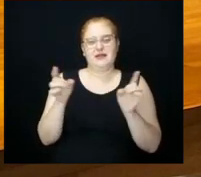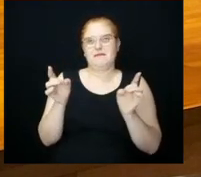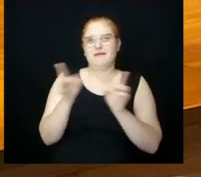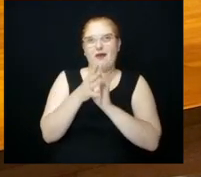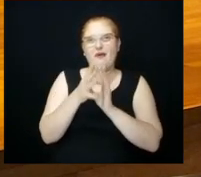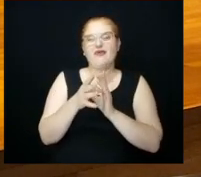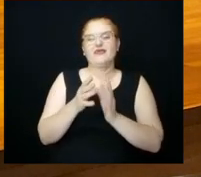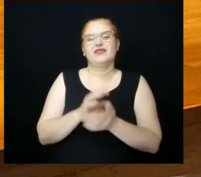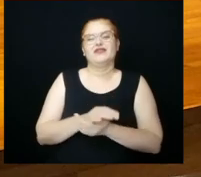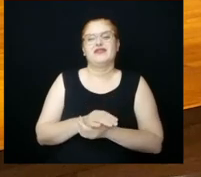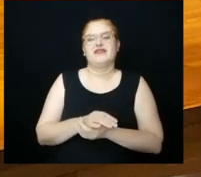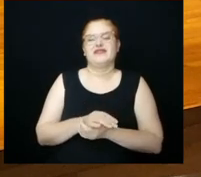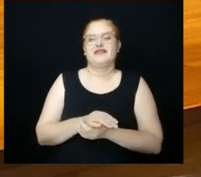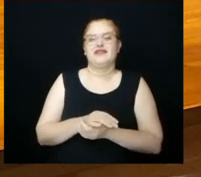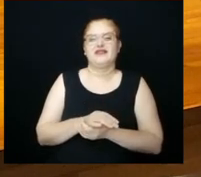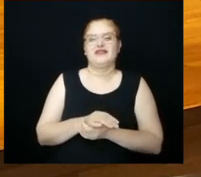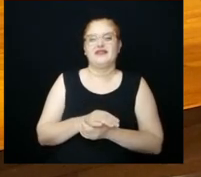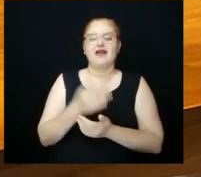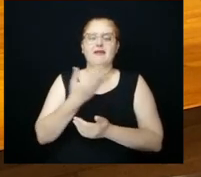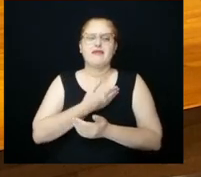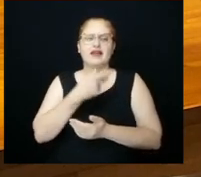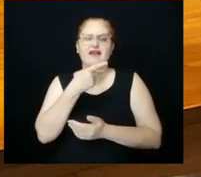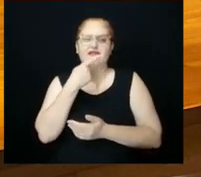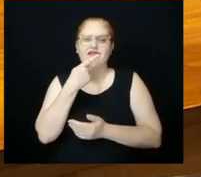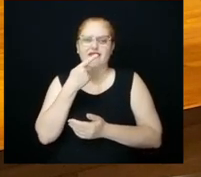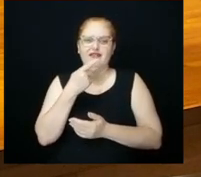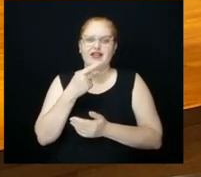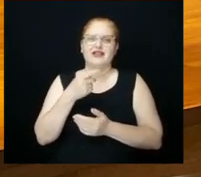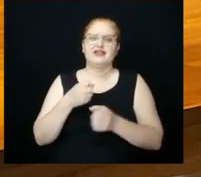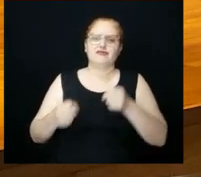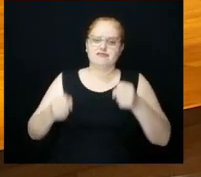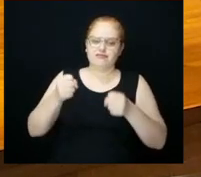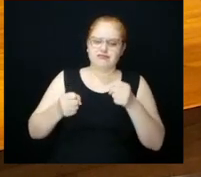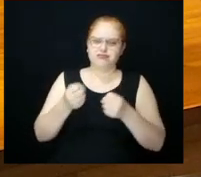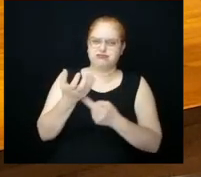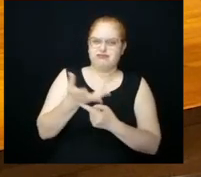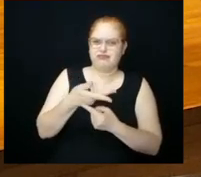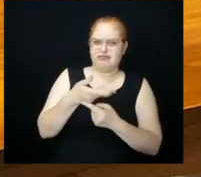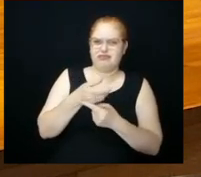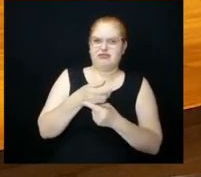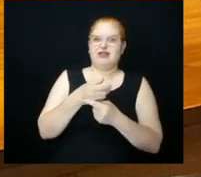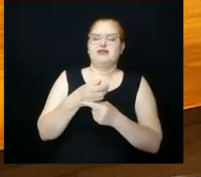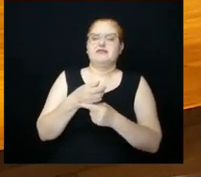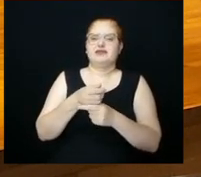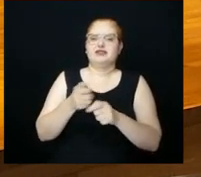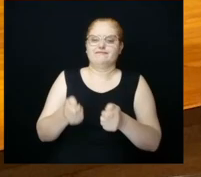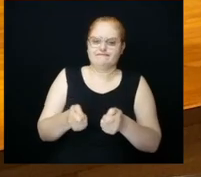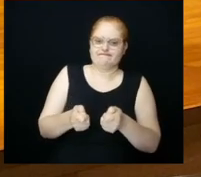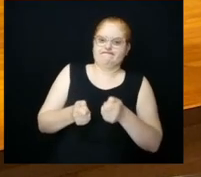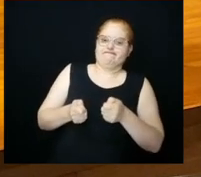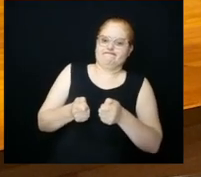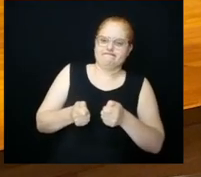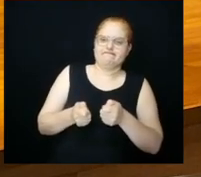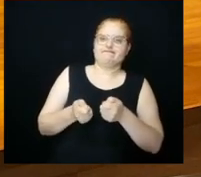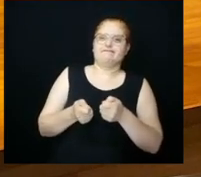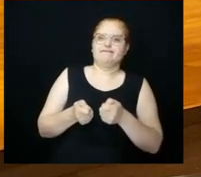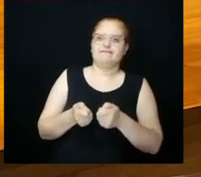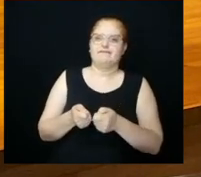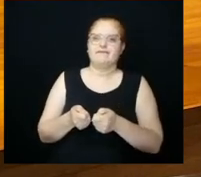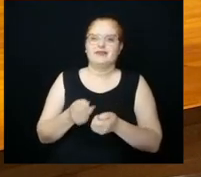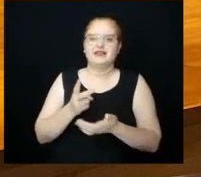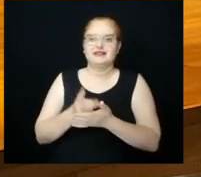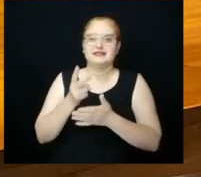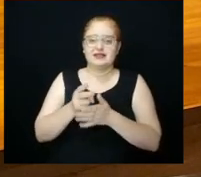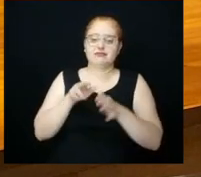jorrar. Raniundo dirigiu rápido, freando de maneira brusca e olhando várias vezes para o BlackBerry em seu colo. Sempre